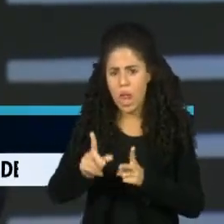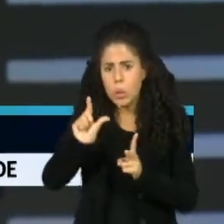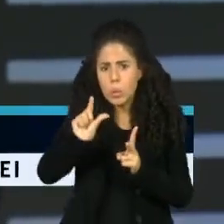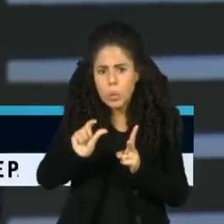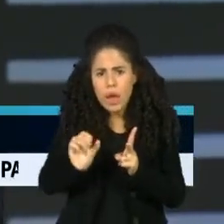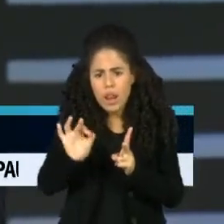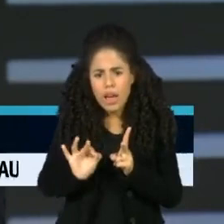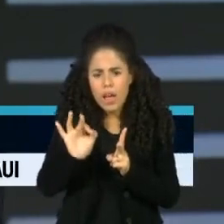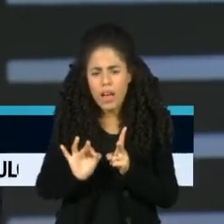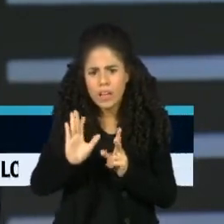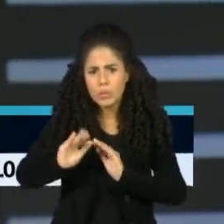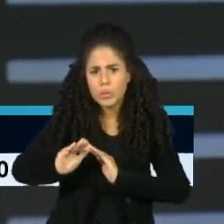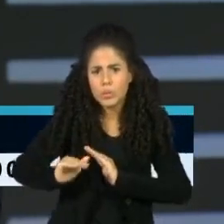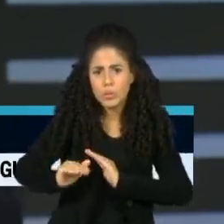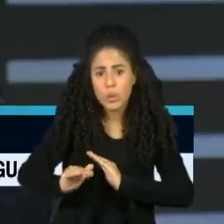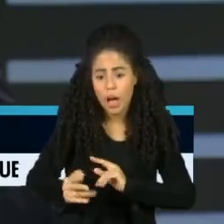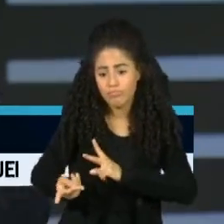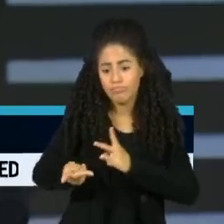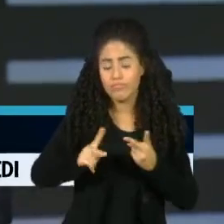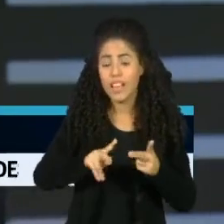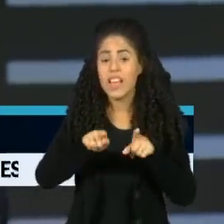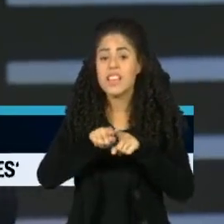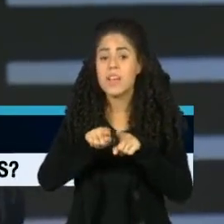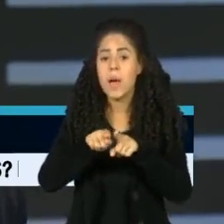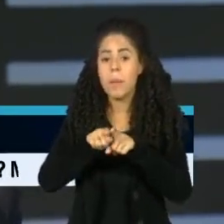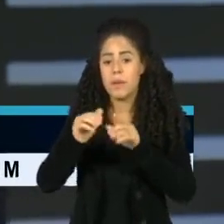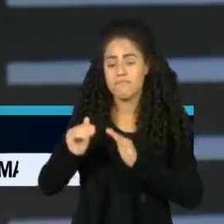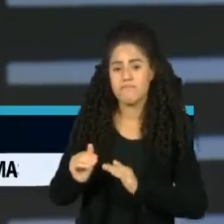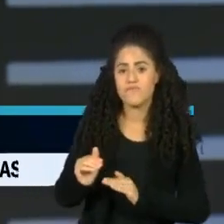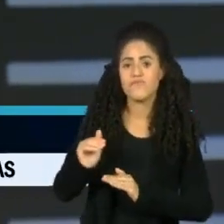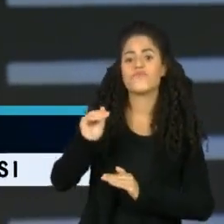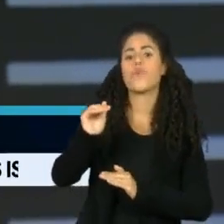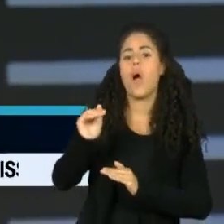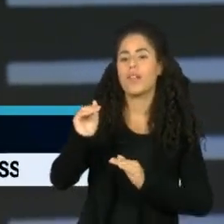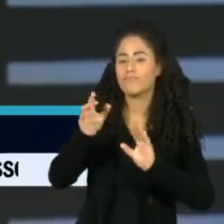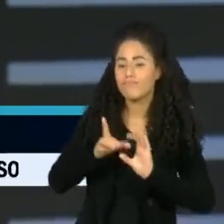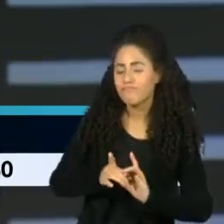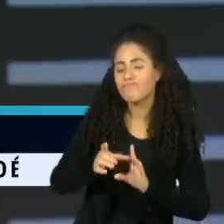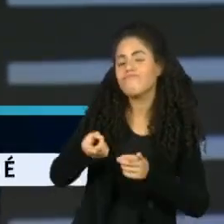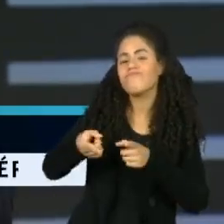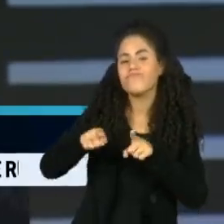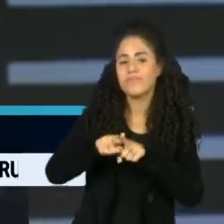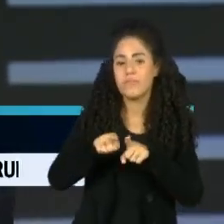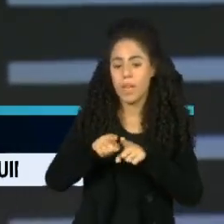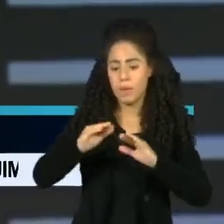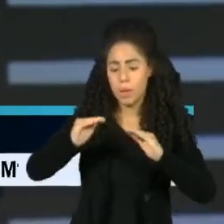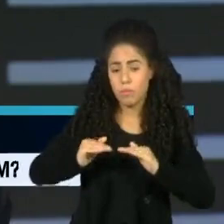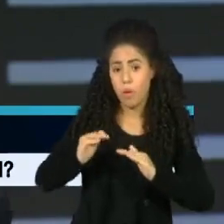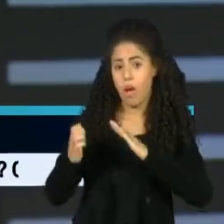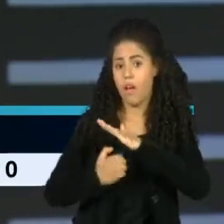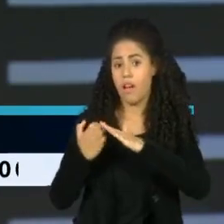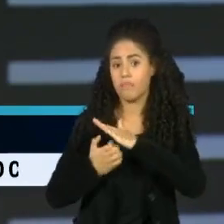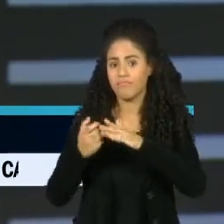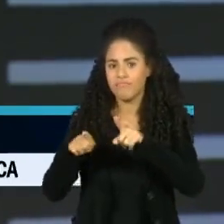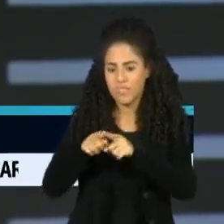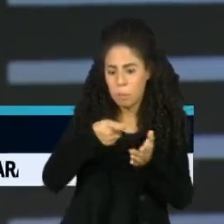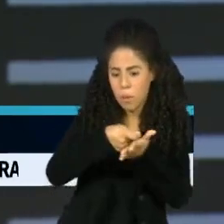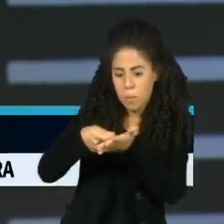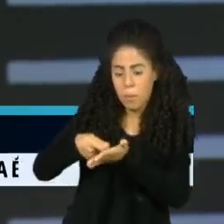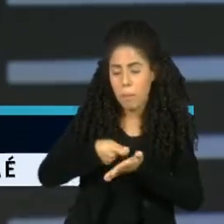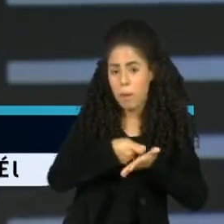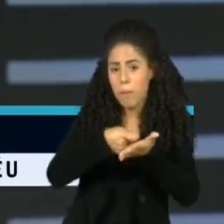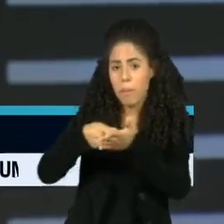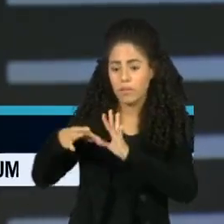baixo. Quando o custo da transação fica mais baixo, aumenta a democracia econômica. Quer dizer, as pequenas e médias empresas podem